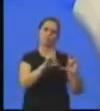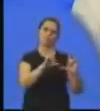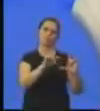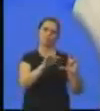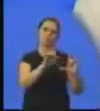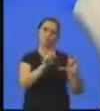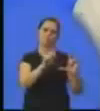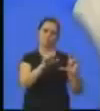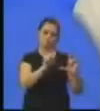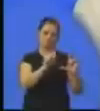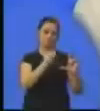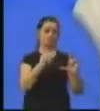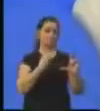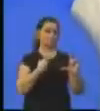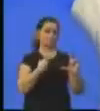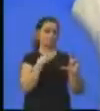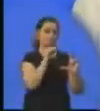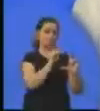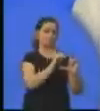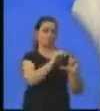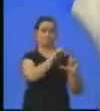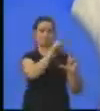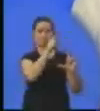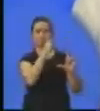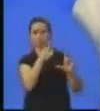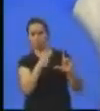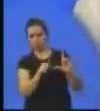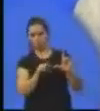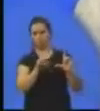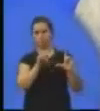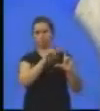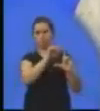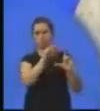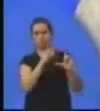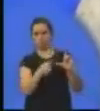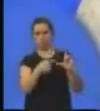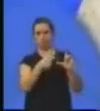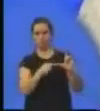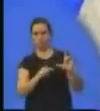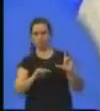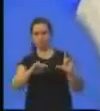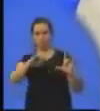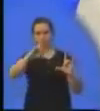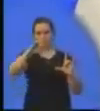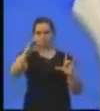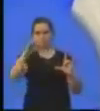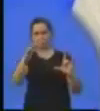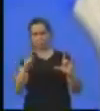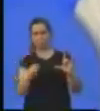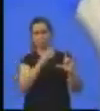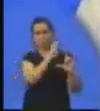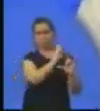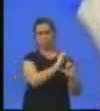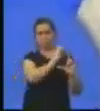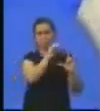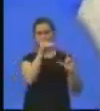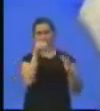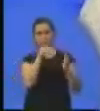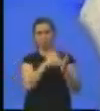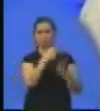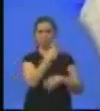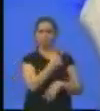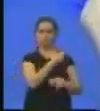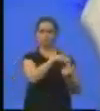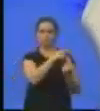valor num determinado intervalo e depois elas começam a se repetir. Então vai repetir a mesma coisa que aconteceu de 0 até 2π, vai repetir